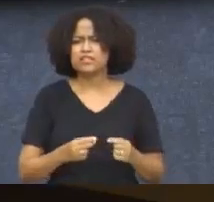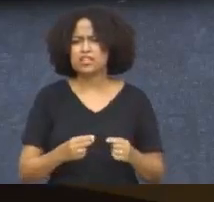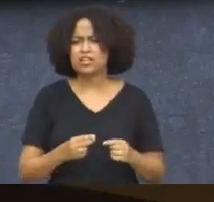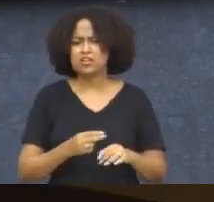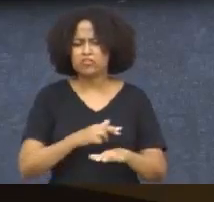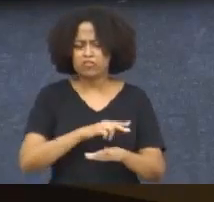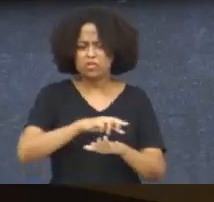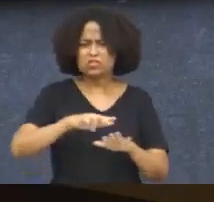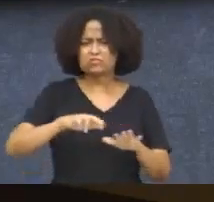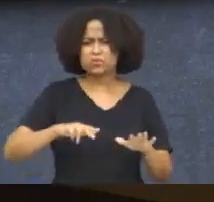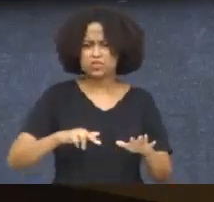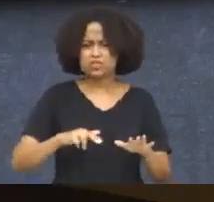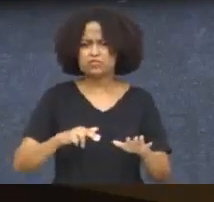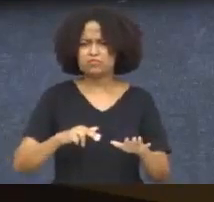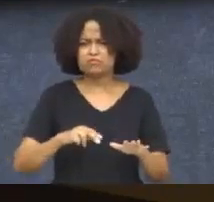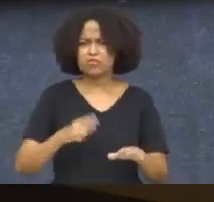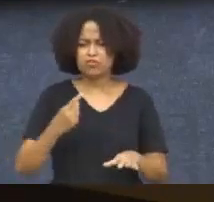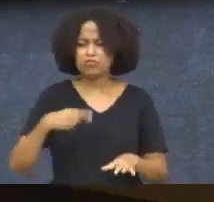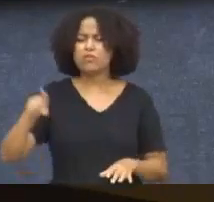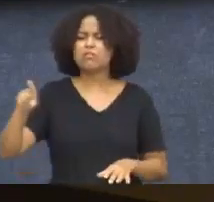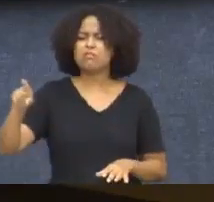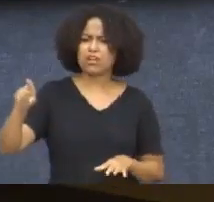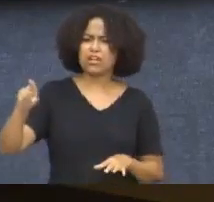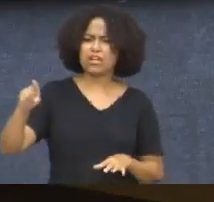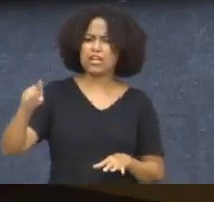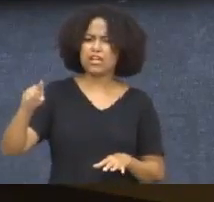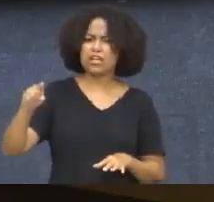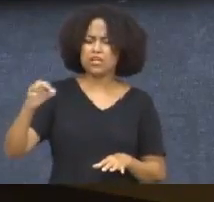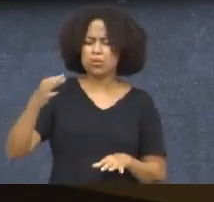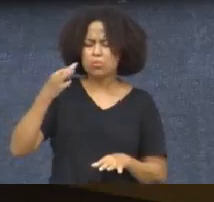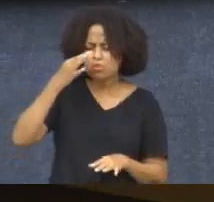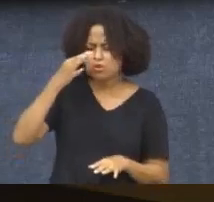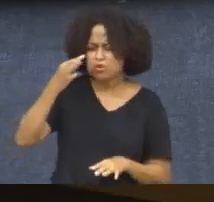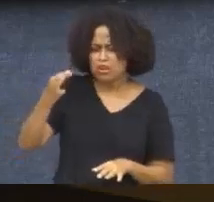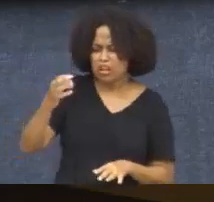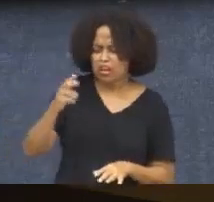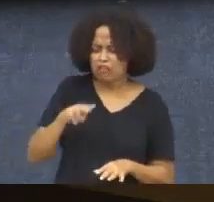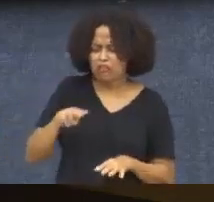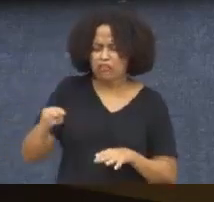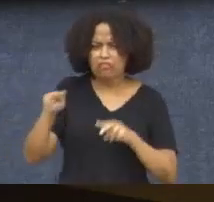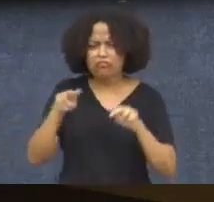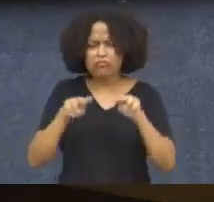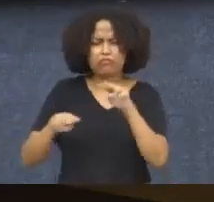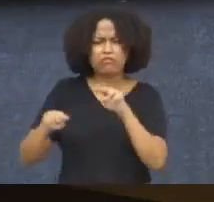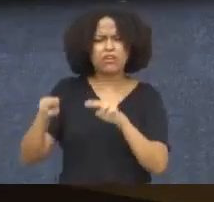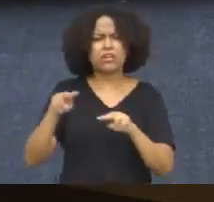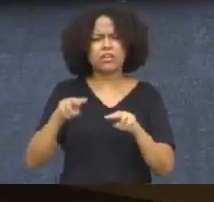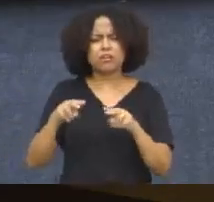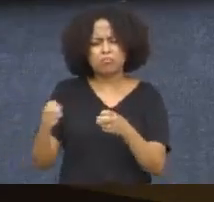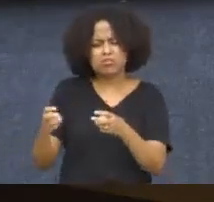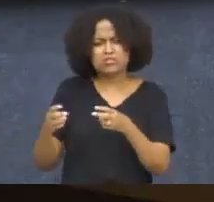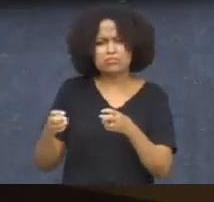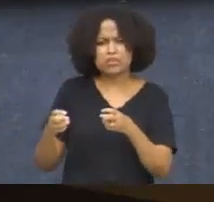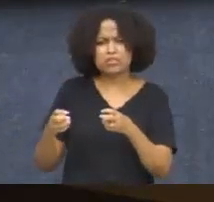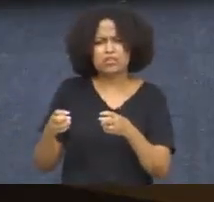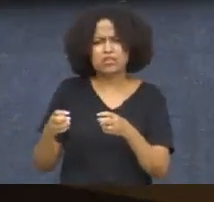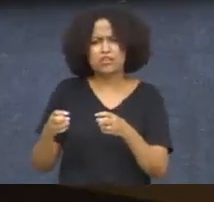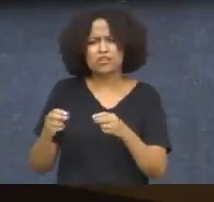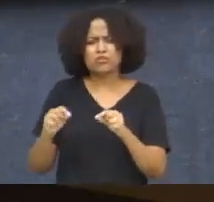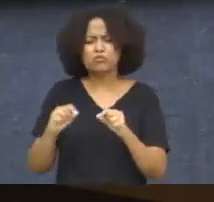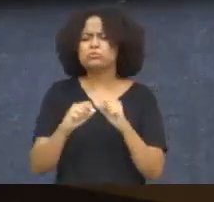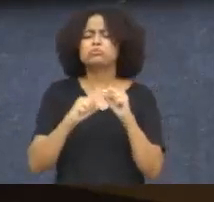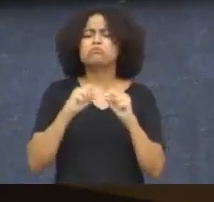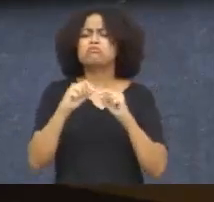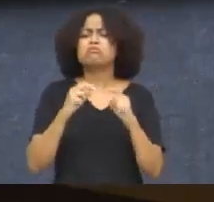outros vereadores, nós fomos lá verificar algumas situações onde que, para ver o que foi feito da última